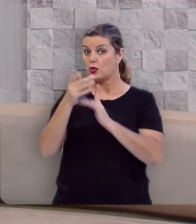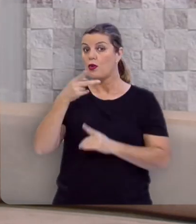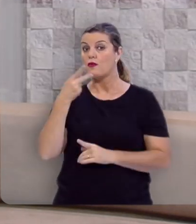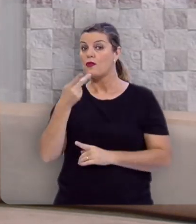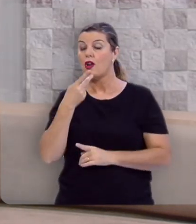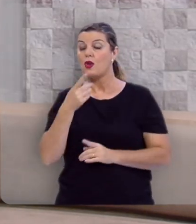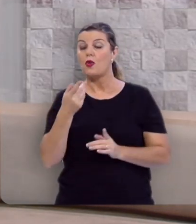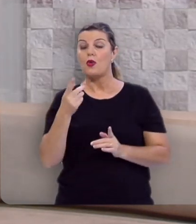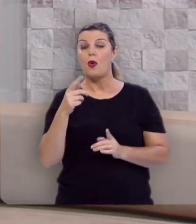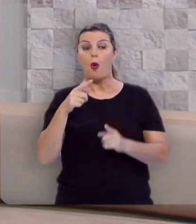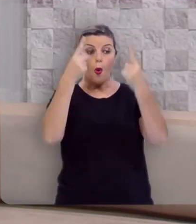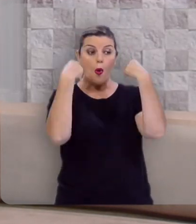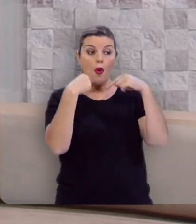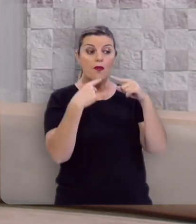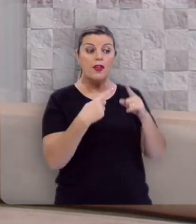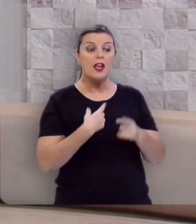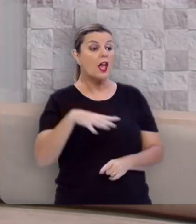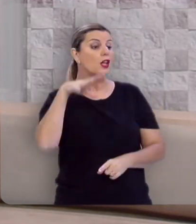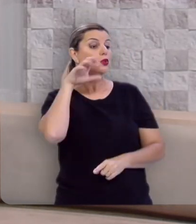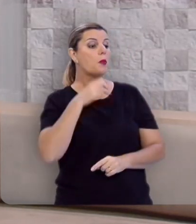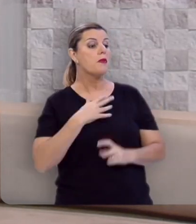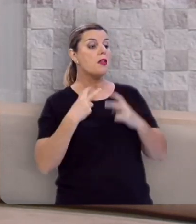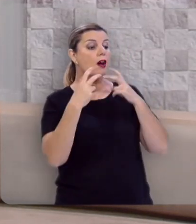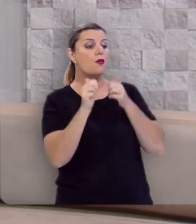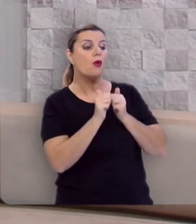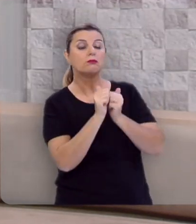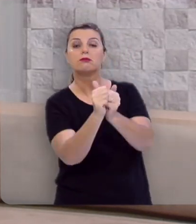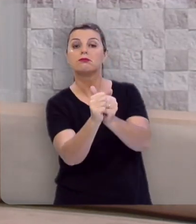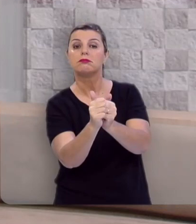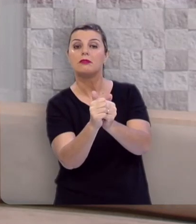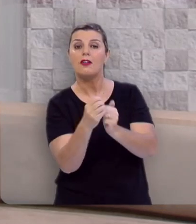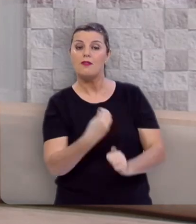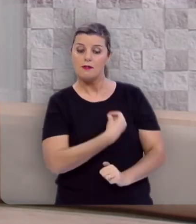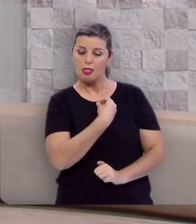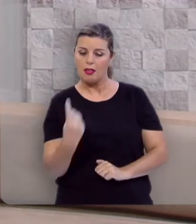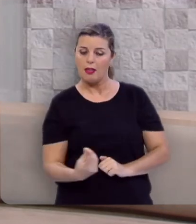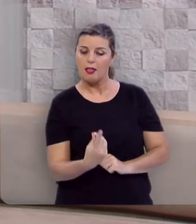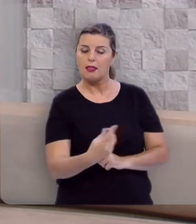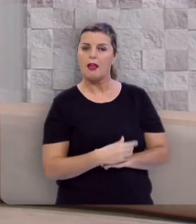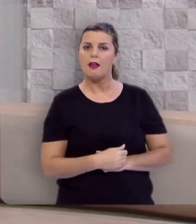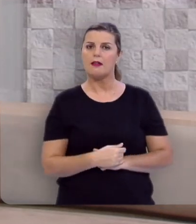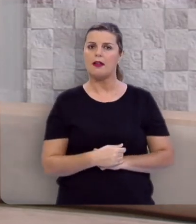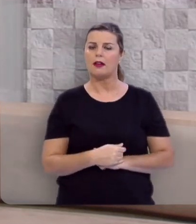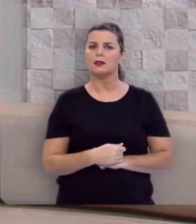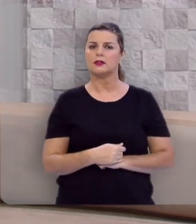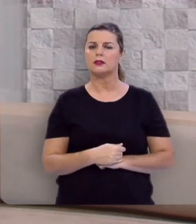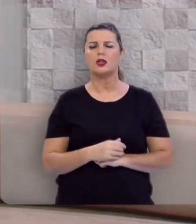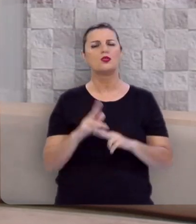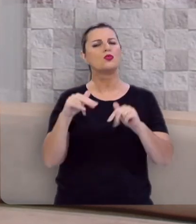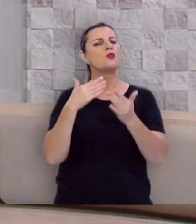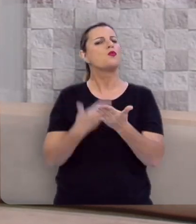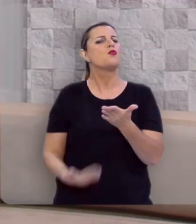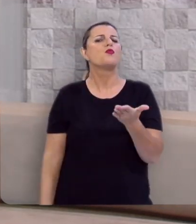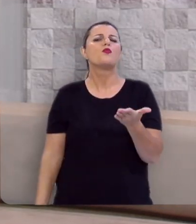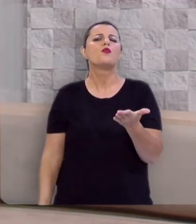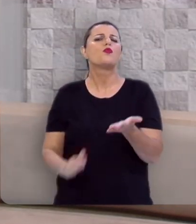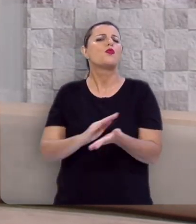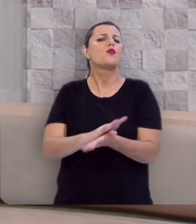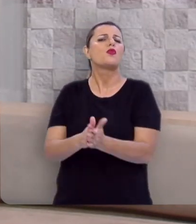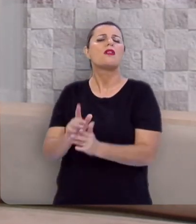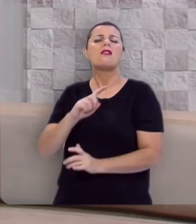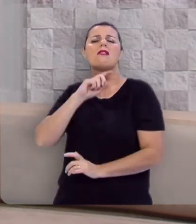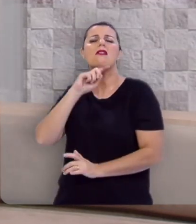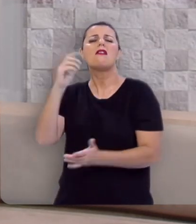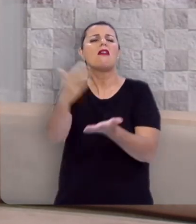ovelhas ouvem a minha voz e me seguem. Eu lhes dou a vida eterna e elas jamais perecerão.